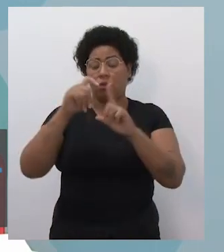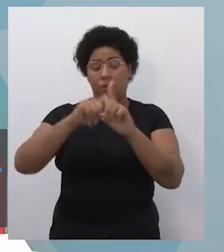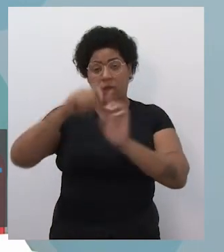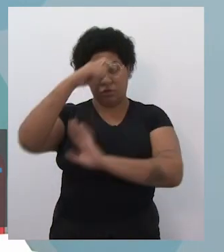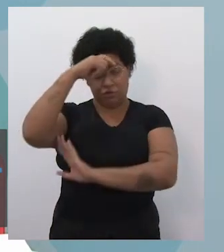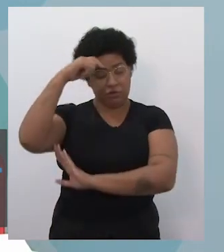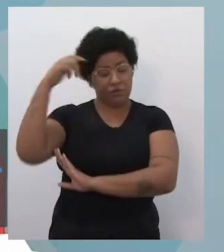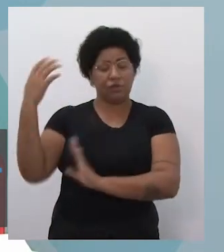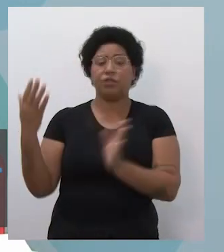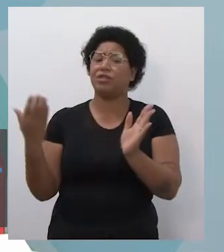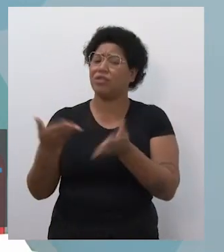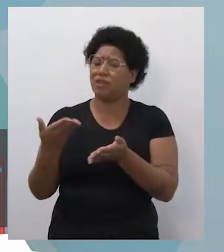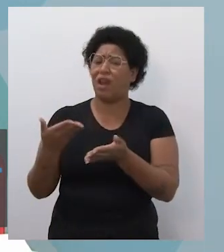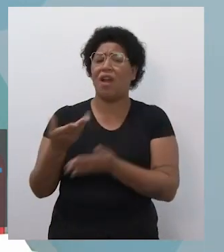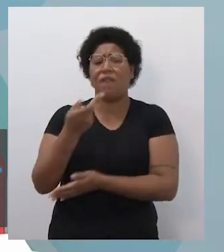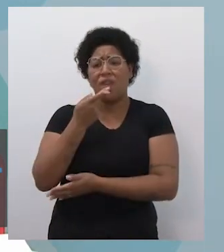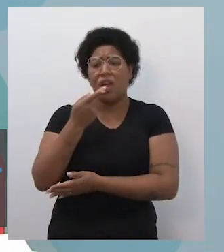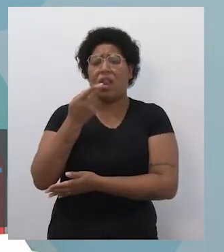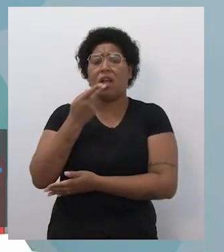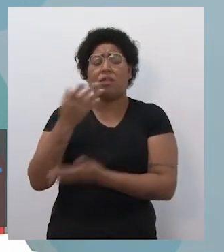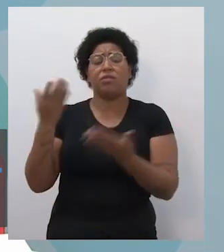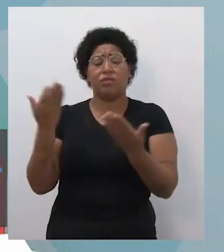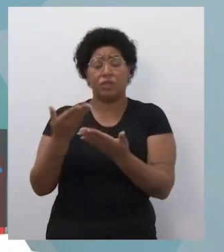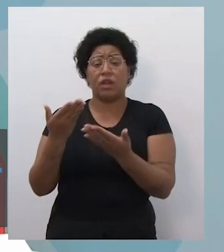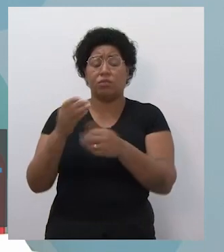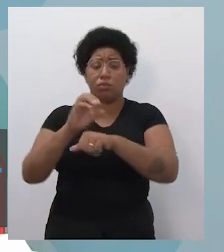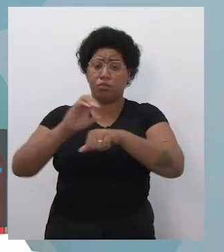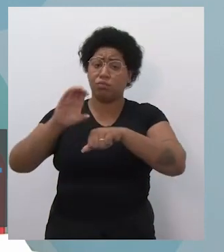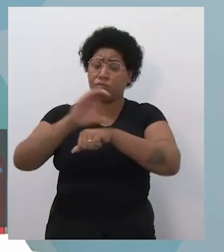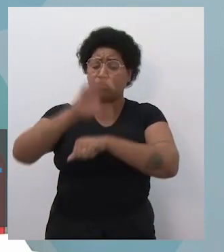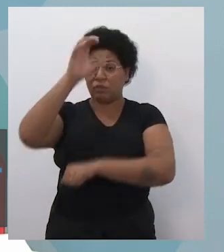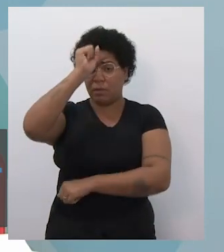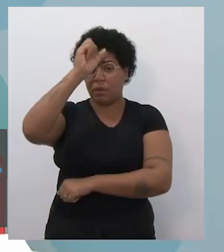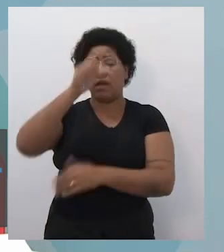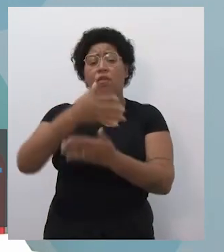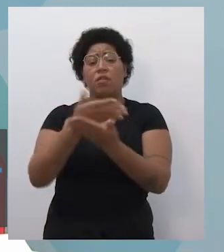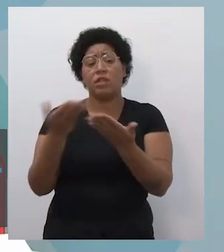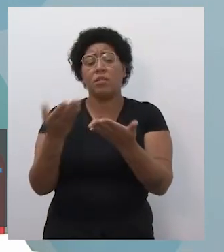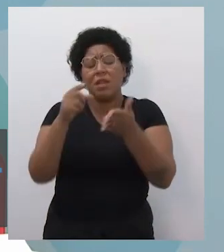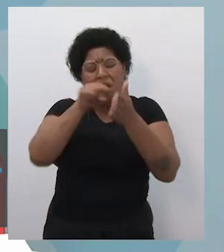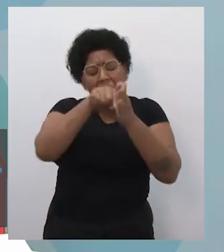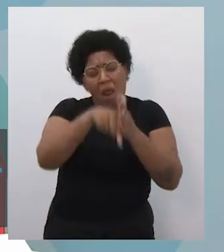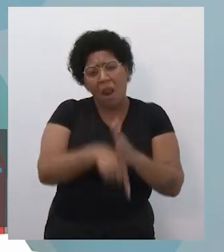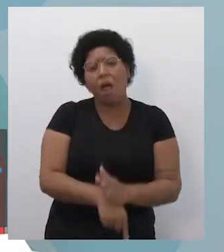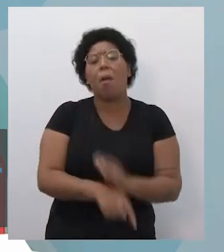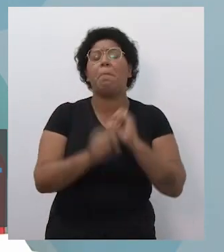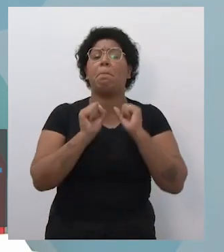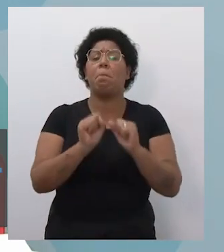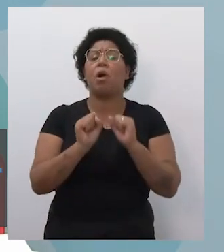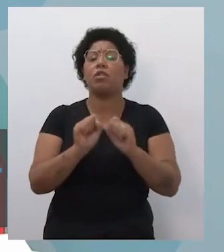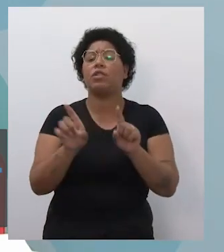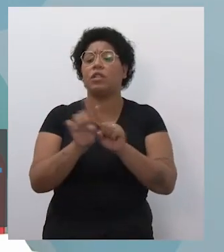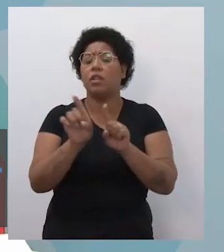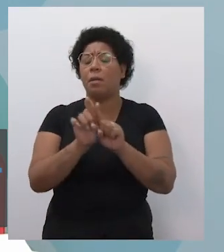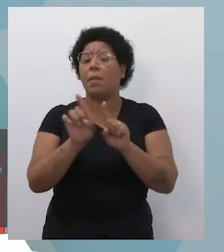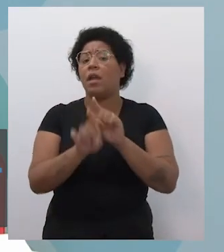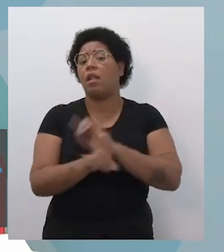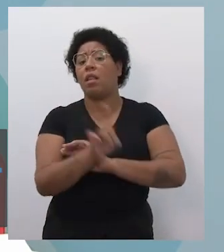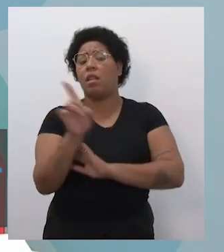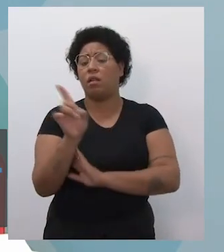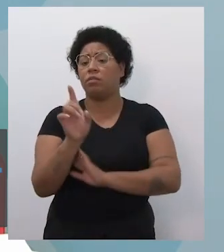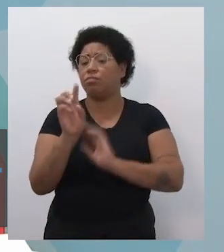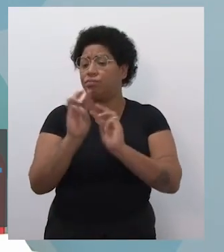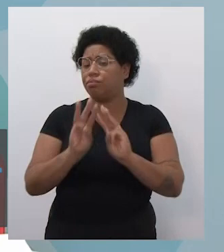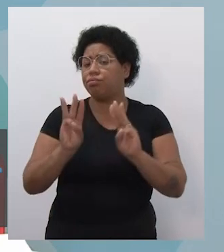semana passada já aconteceu uma formação sobre isso, então se vocês quiserem se aprofundar, retomar, vocês podem buscar a formação, né, da